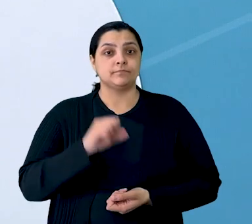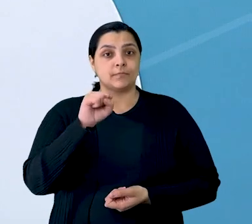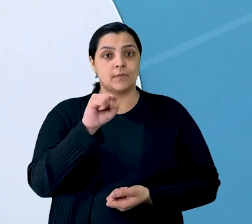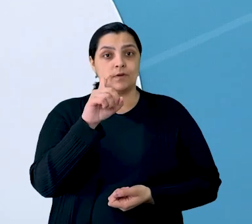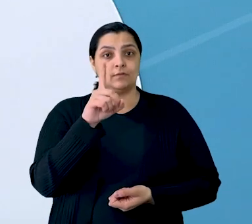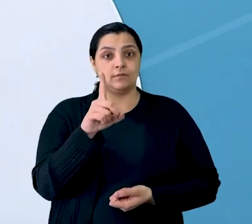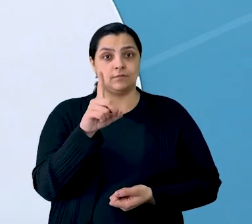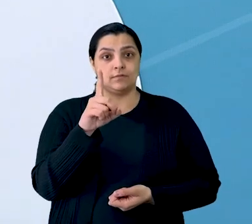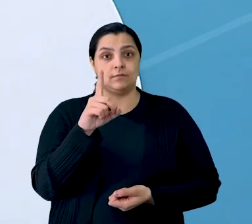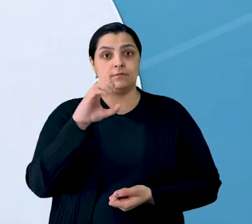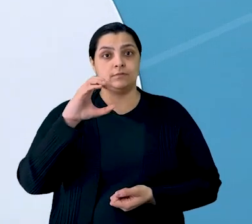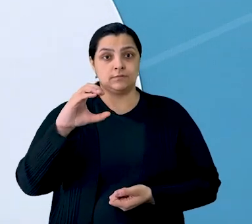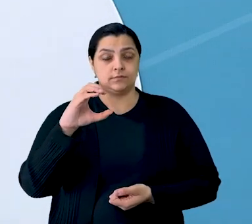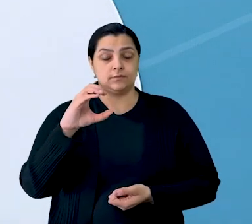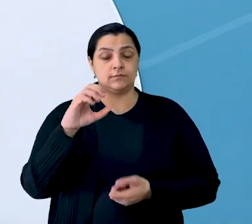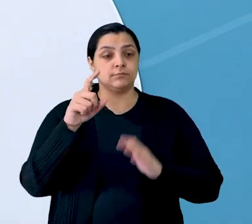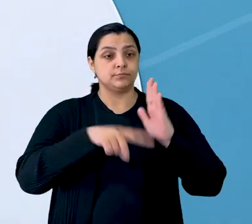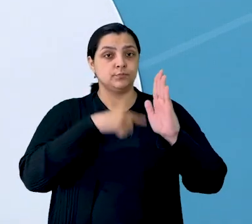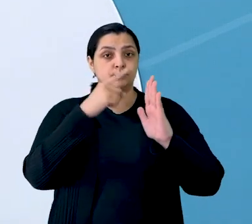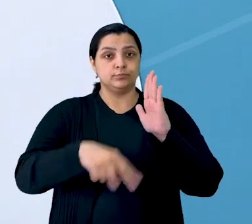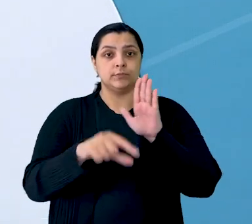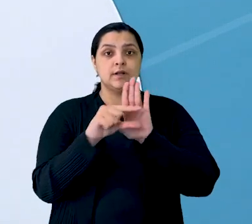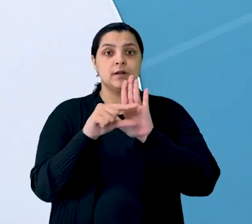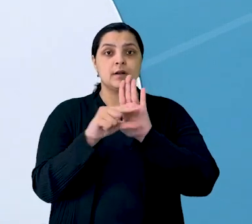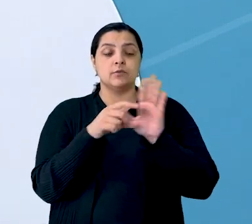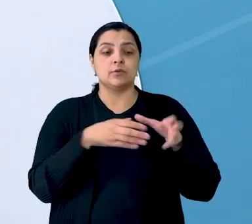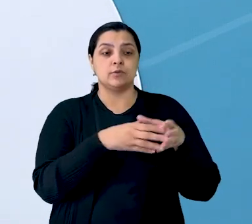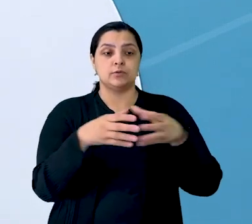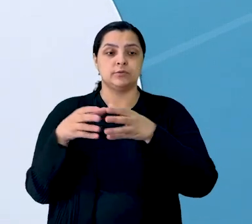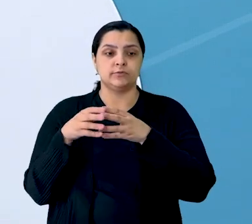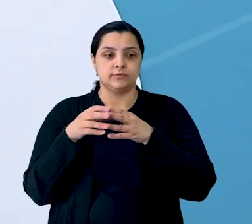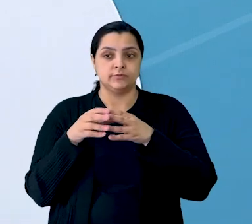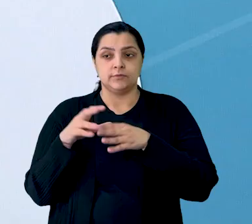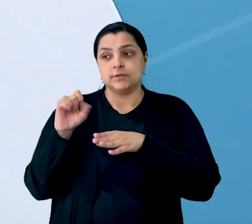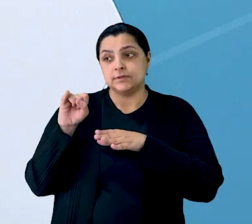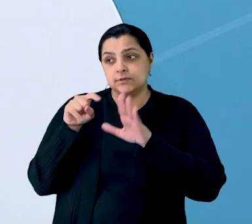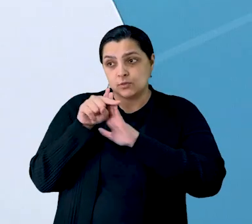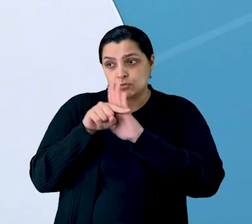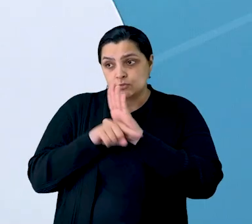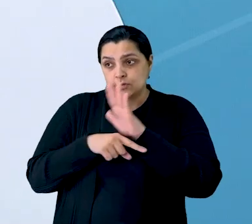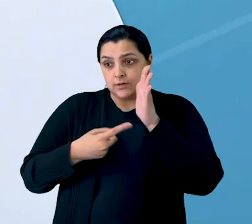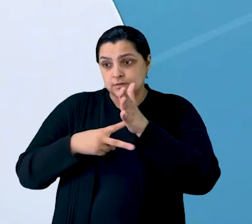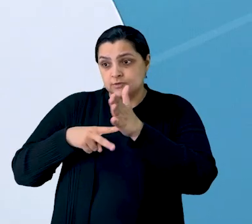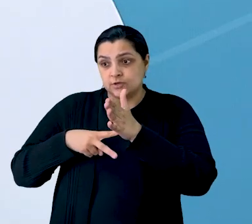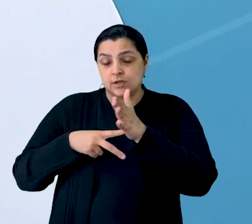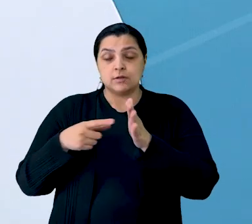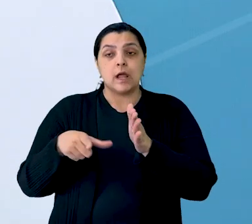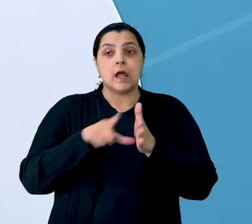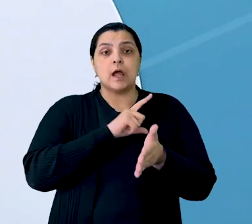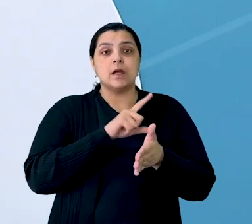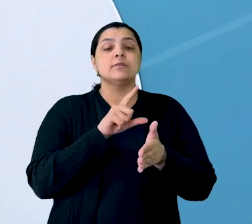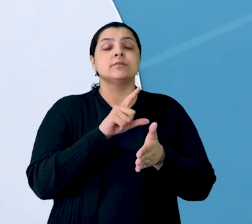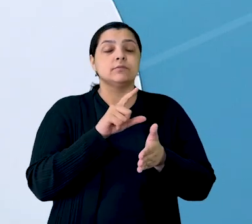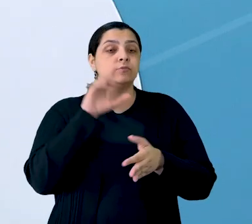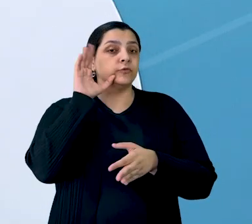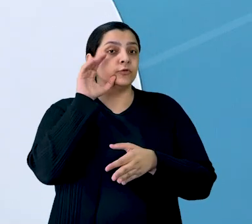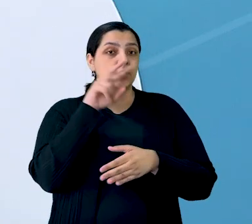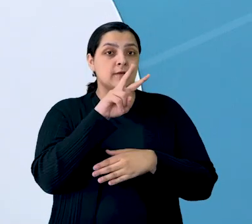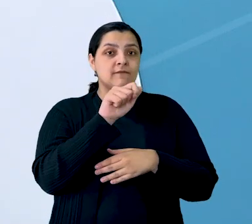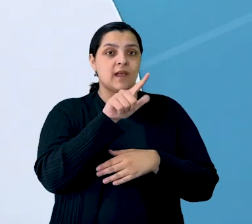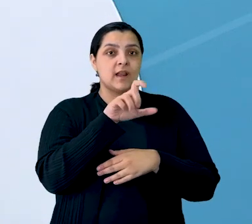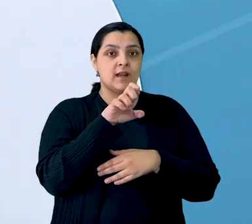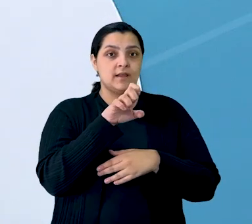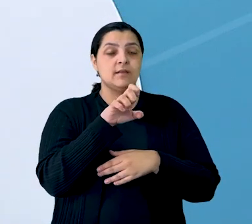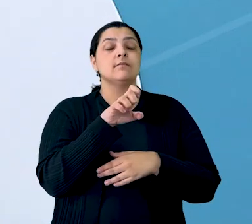A seção de dissídios coletivos invalidou uma cláusula coletiva que previa consulta a sindicato antes de os empregados da Vale no